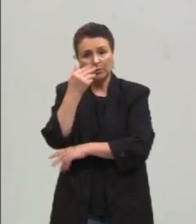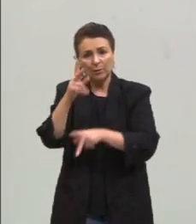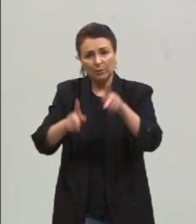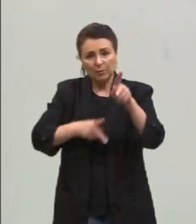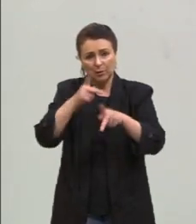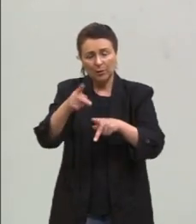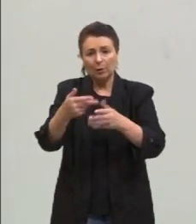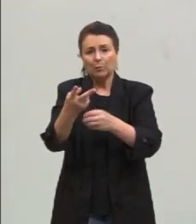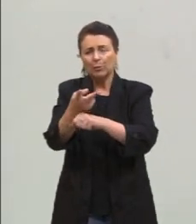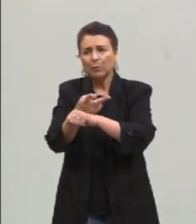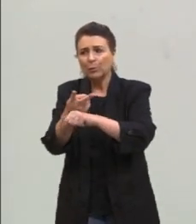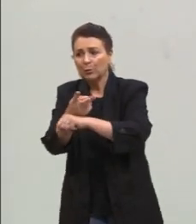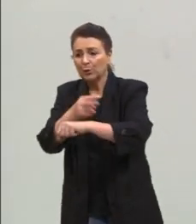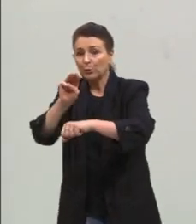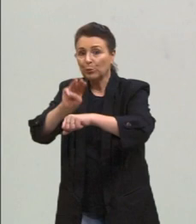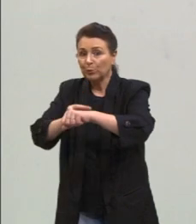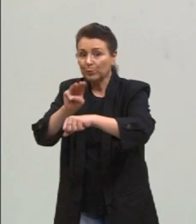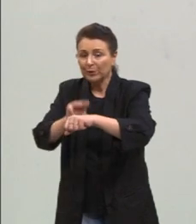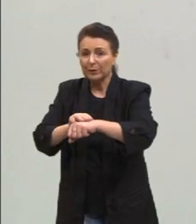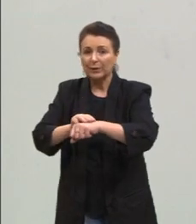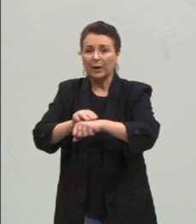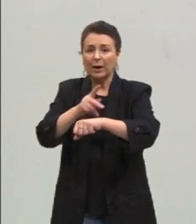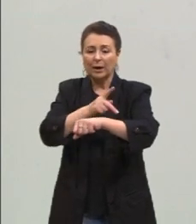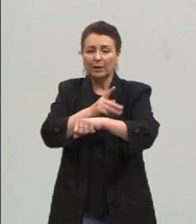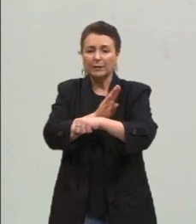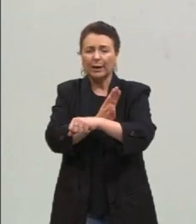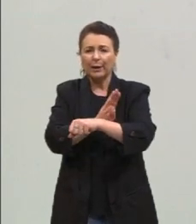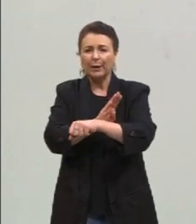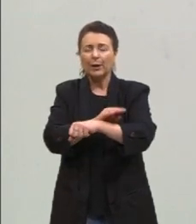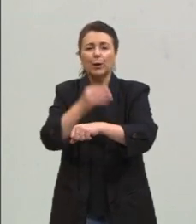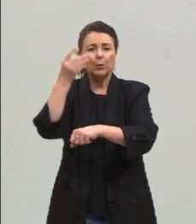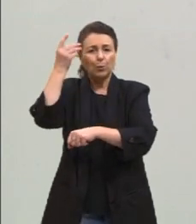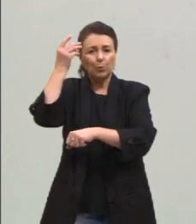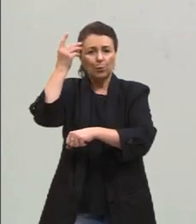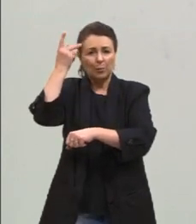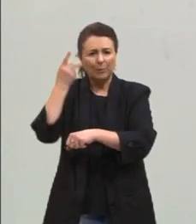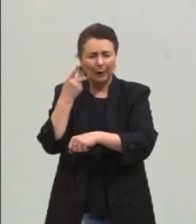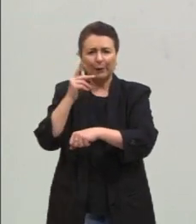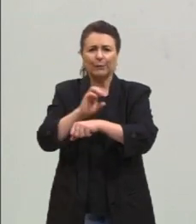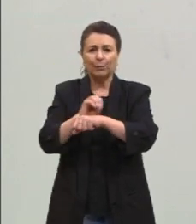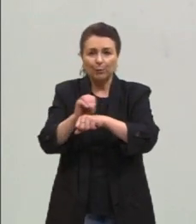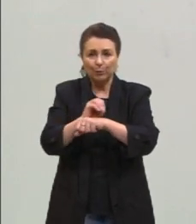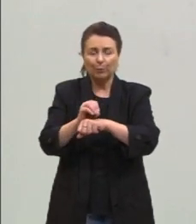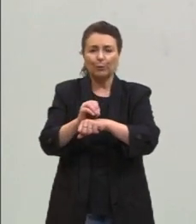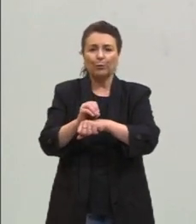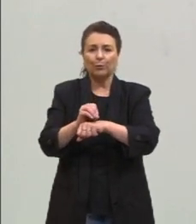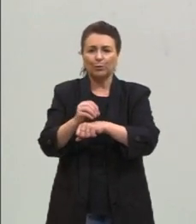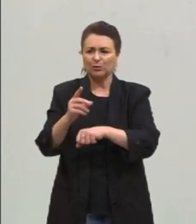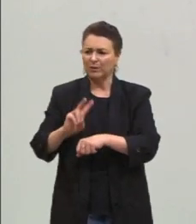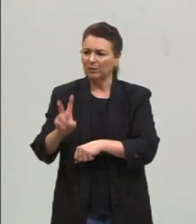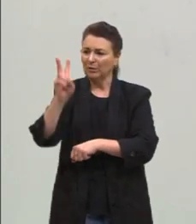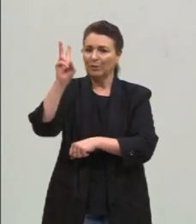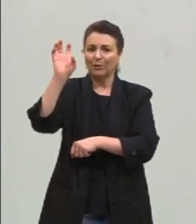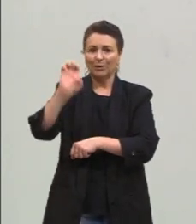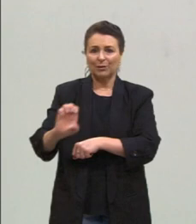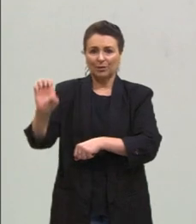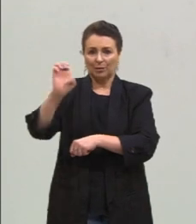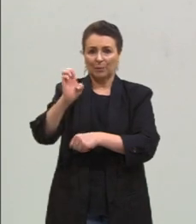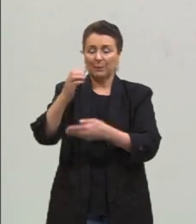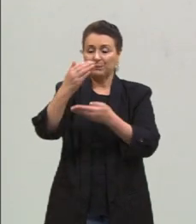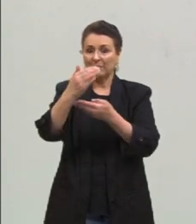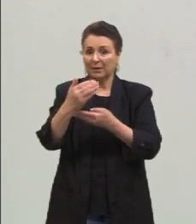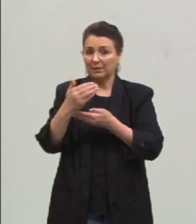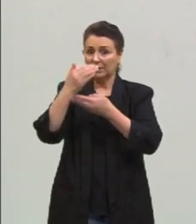metais procurando plantas especiarias que fossem valiosas na Europa né Então as grandes navegações em grande parte